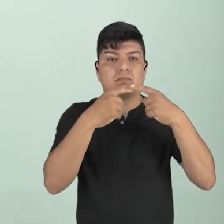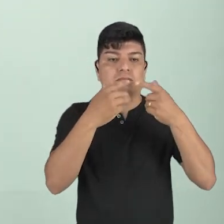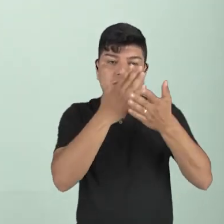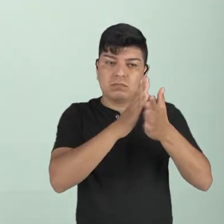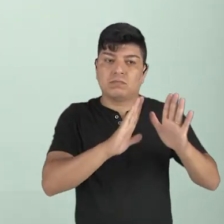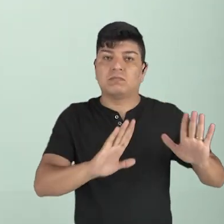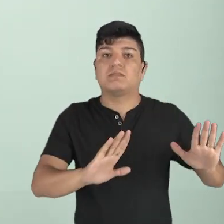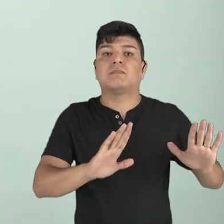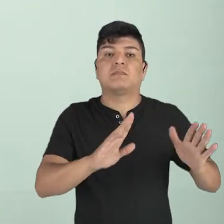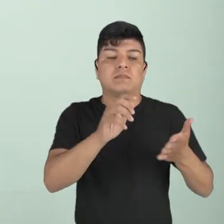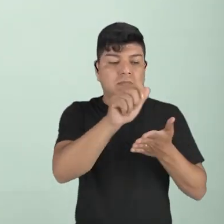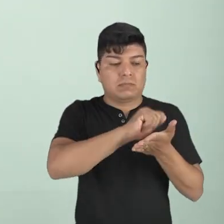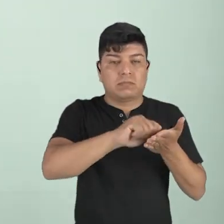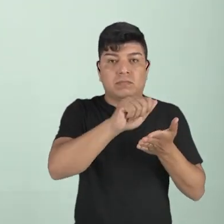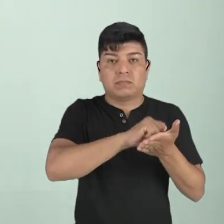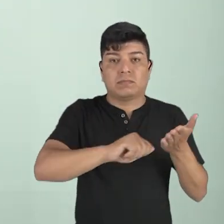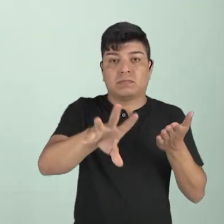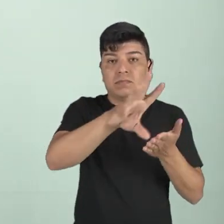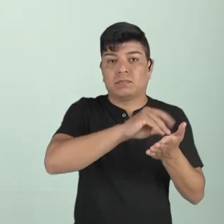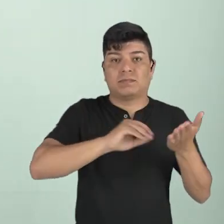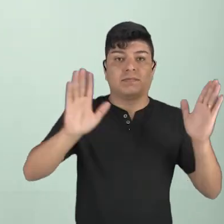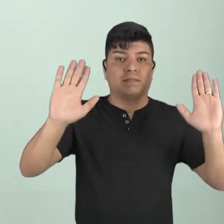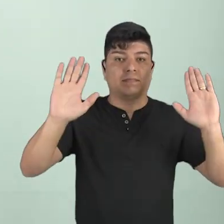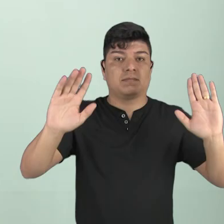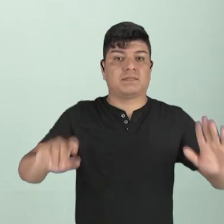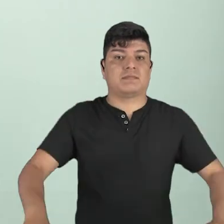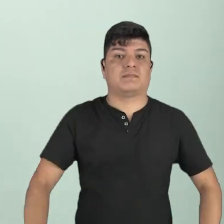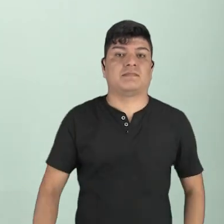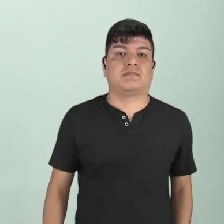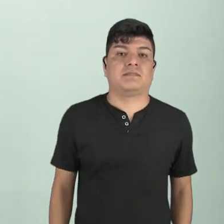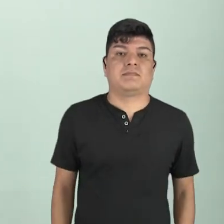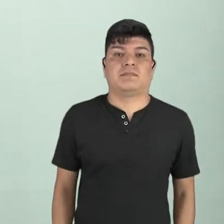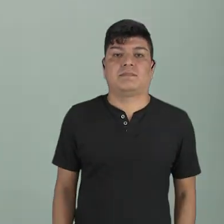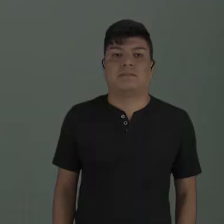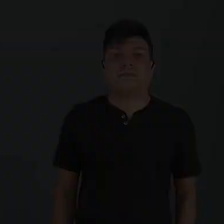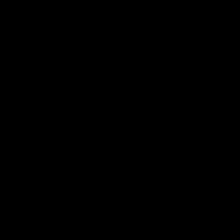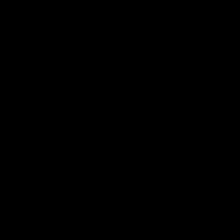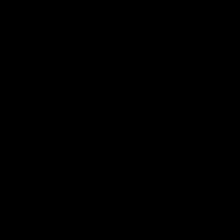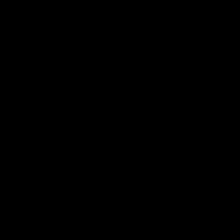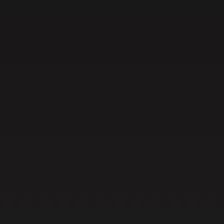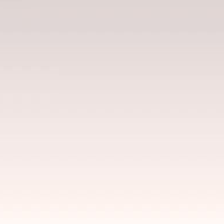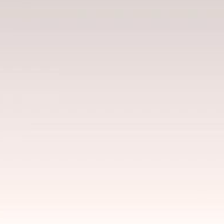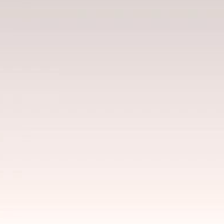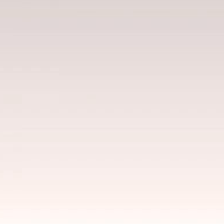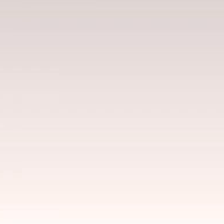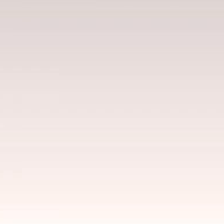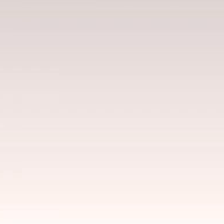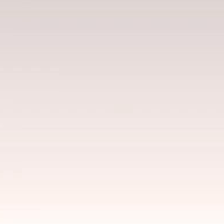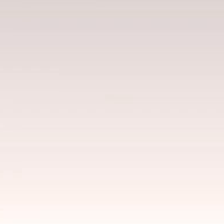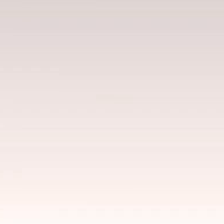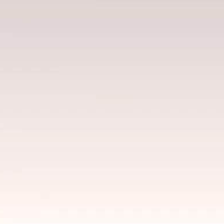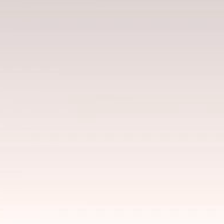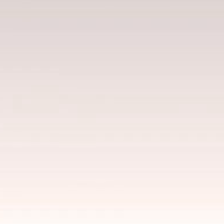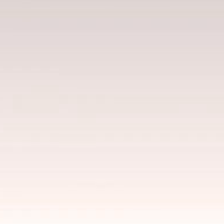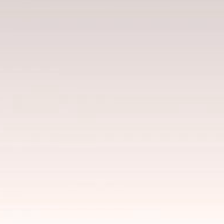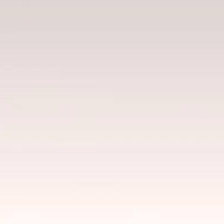Façam as anotações até mais tchau tchau E aí